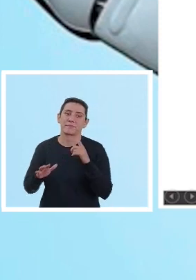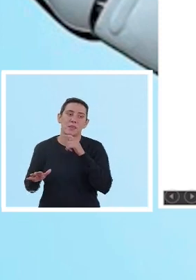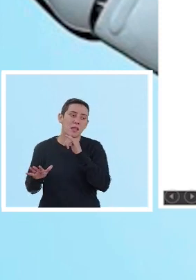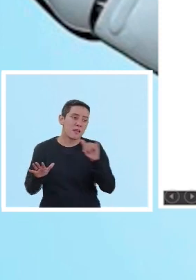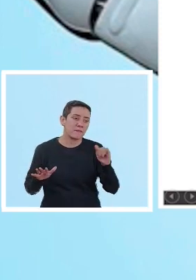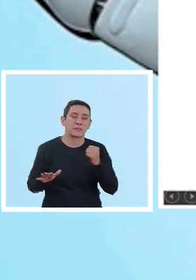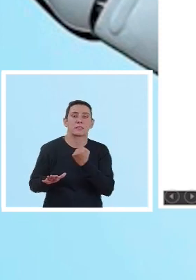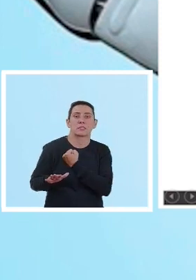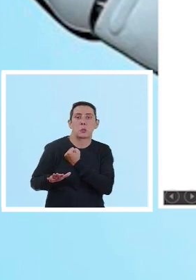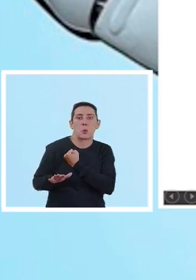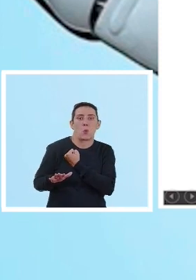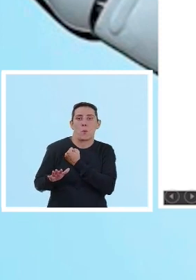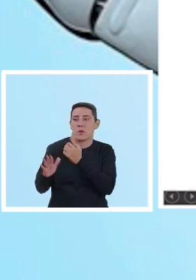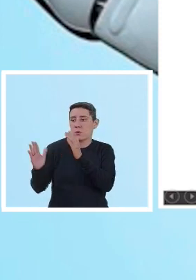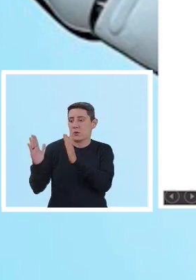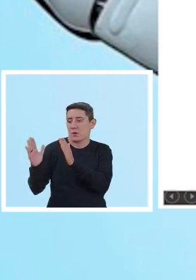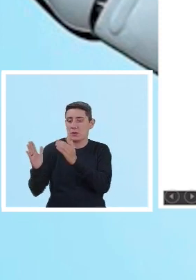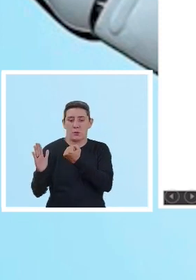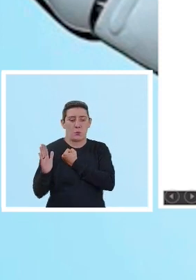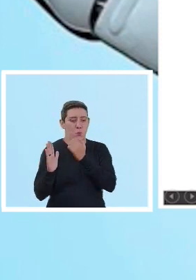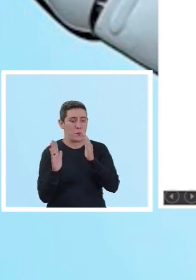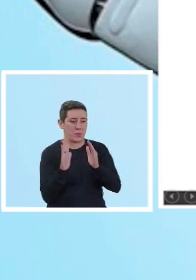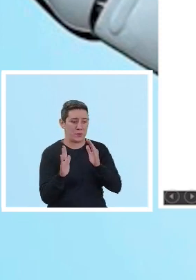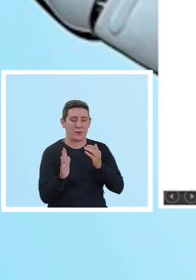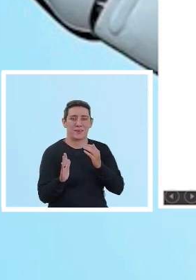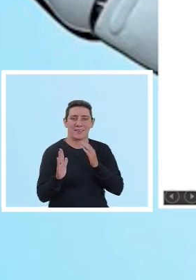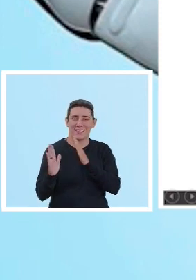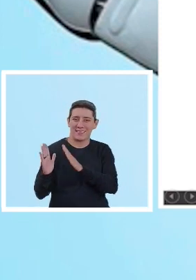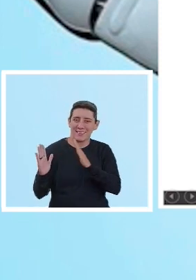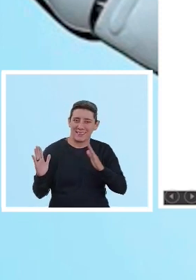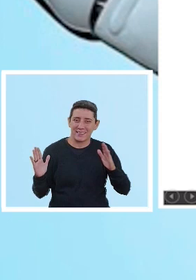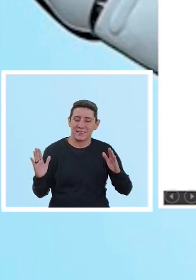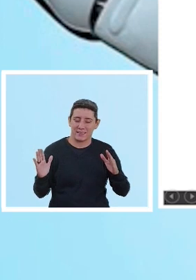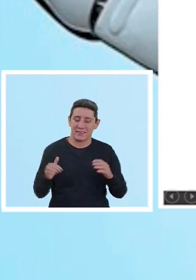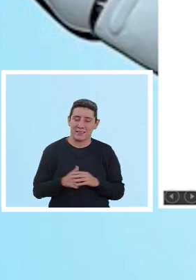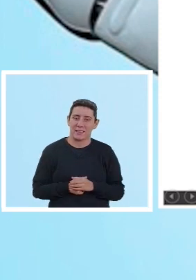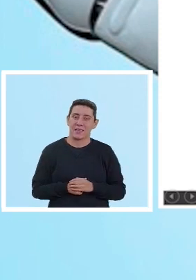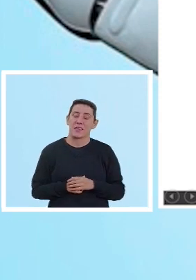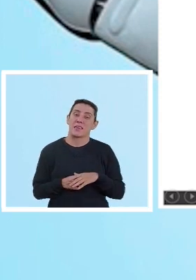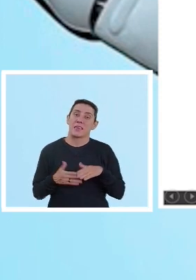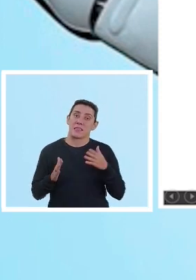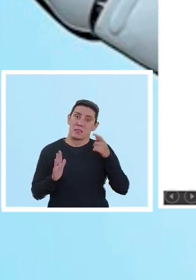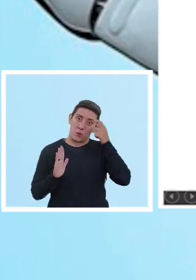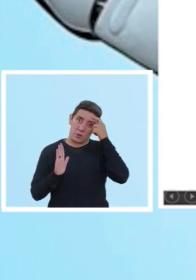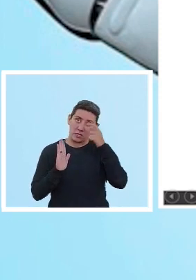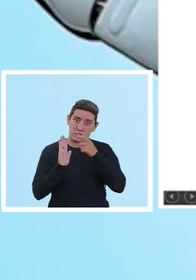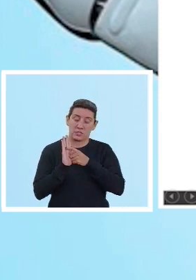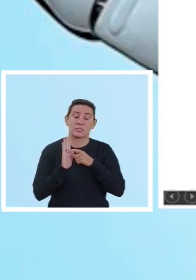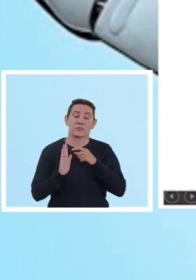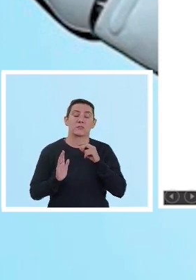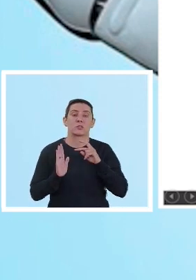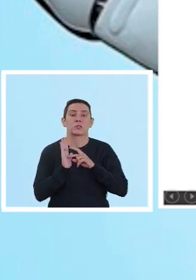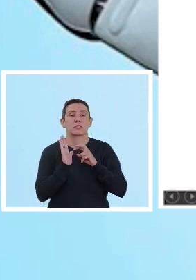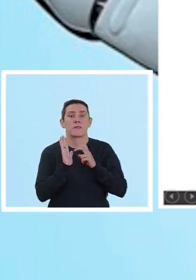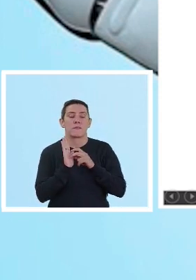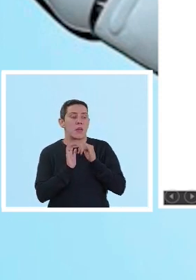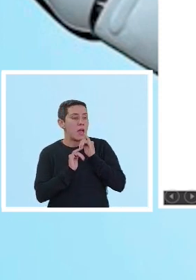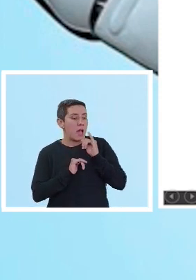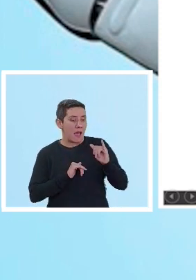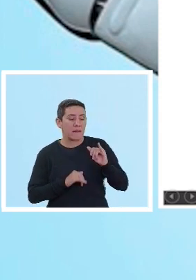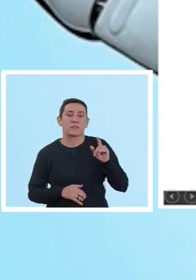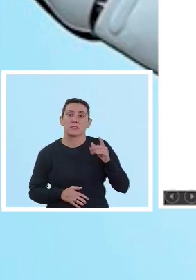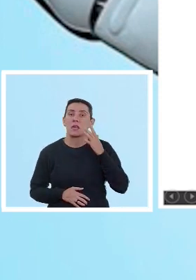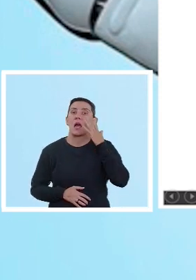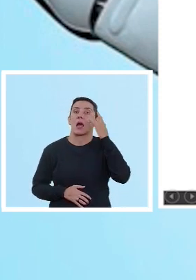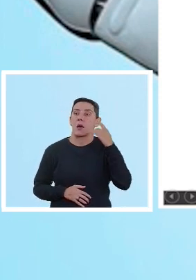10 e a número 30 por exemplo então fica fácil no outro dia ele já sabe qual é a vaga ele já sabe foi esse eles